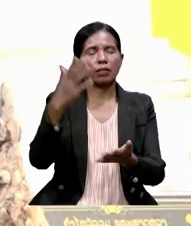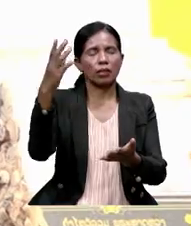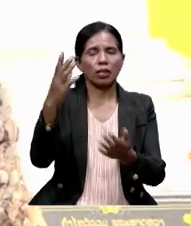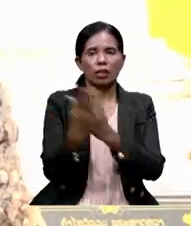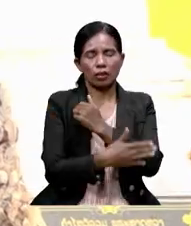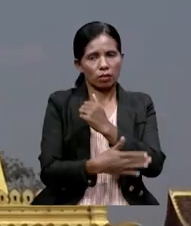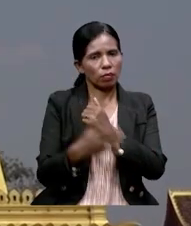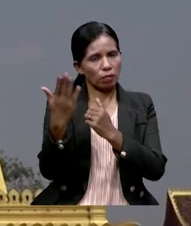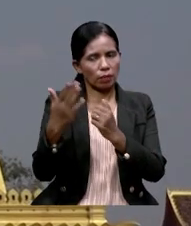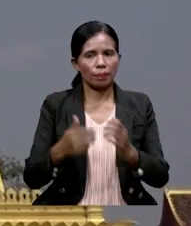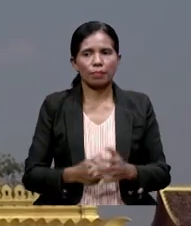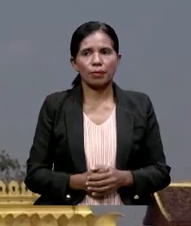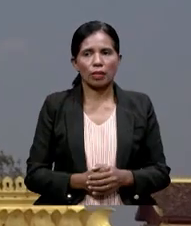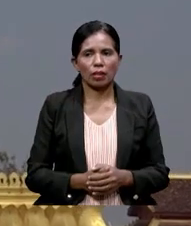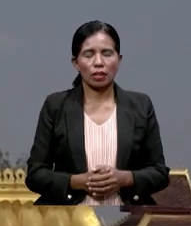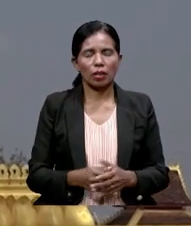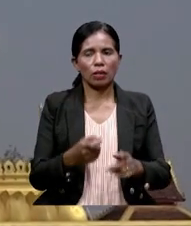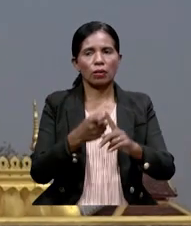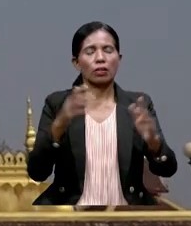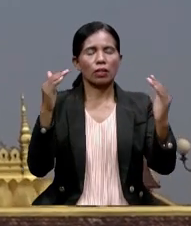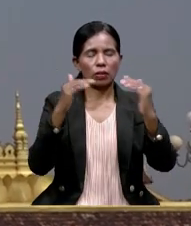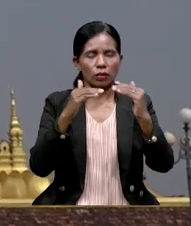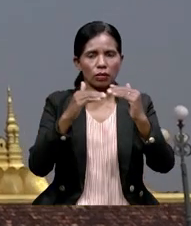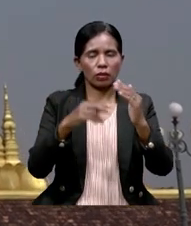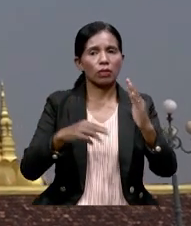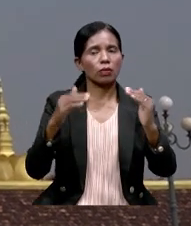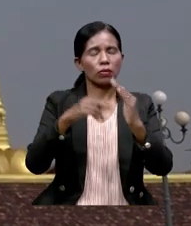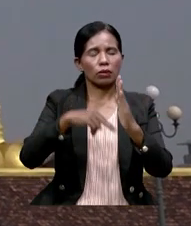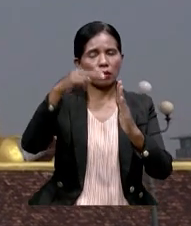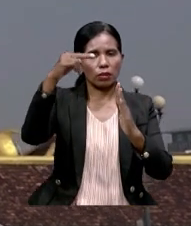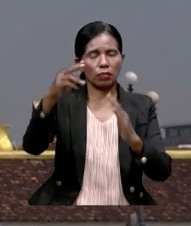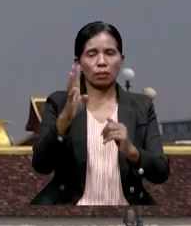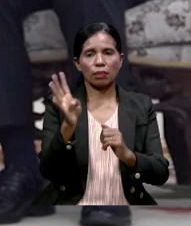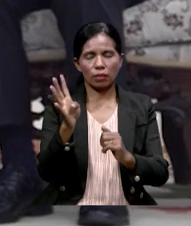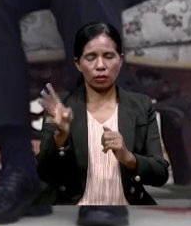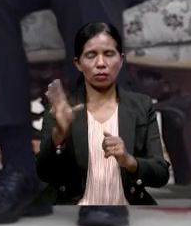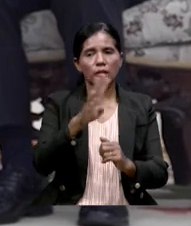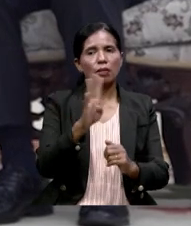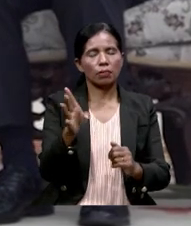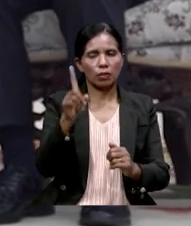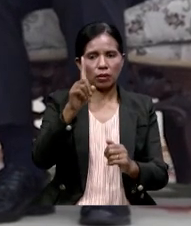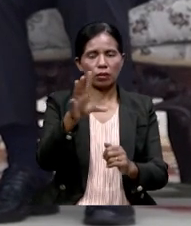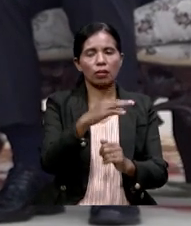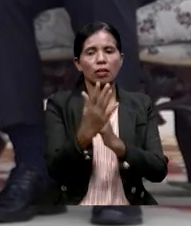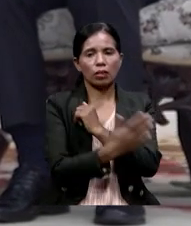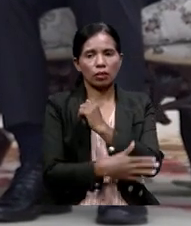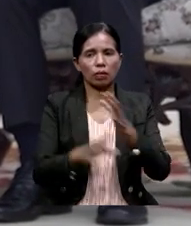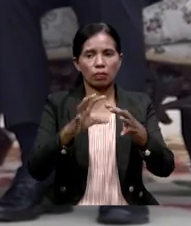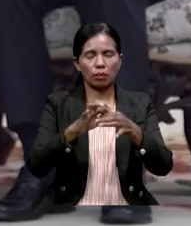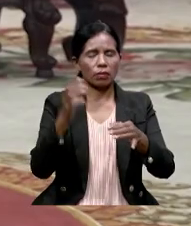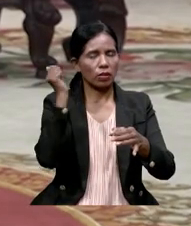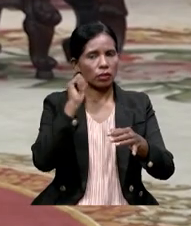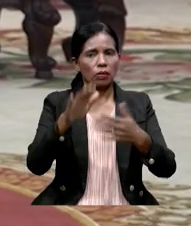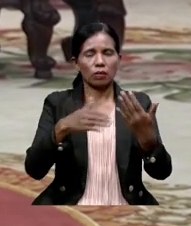San Rafael. Antes nemos lihu si conferência alto nível badala hatnulu no hatnulu resinida na saun membro ASEAN Sira